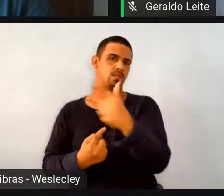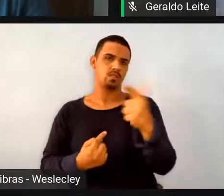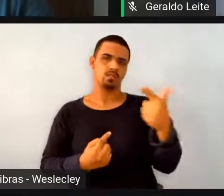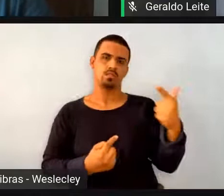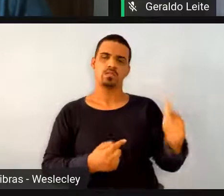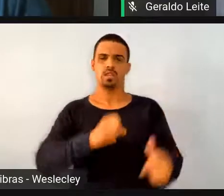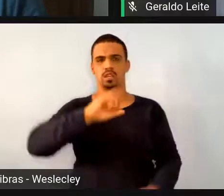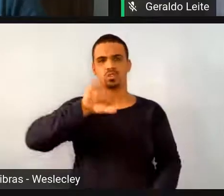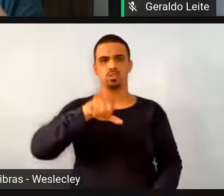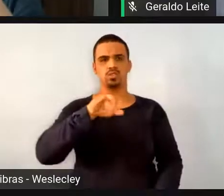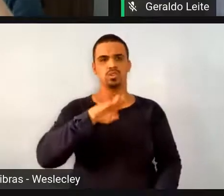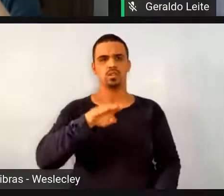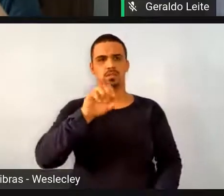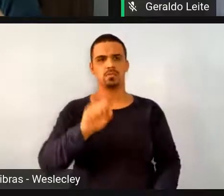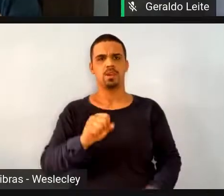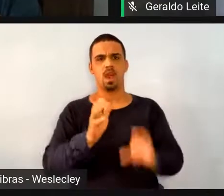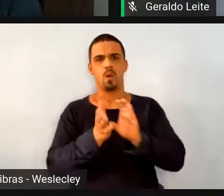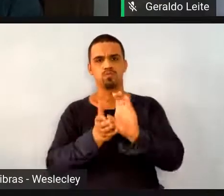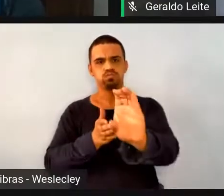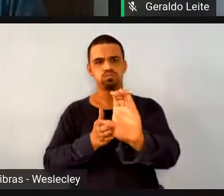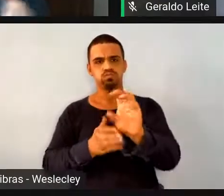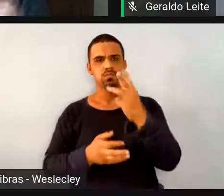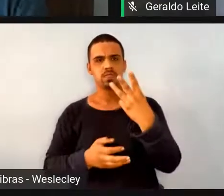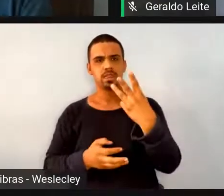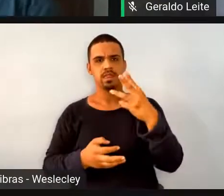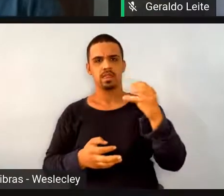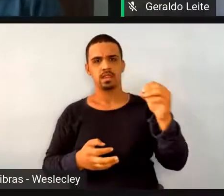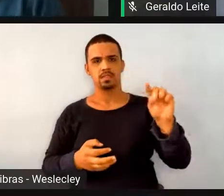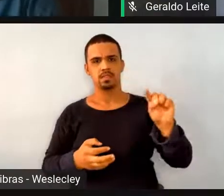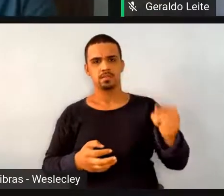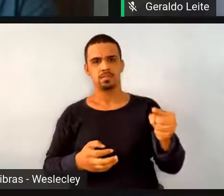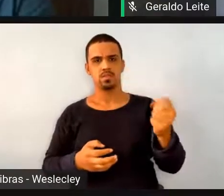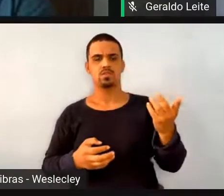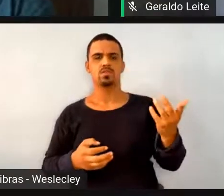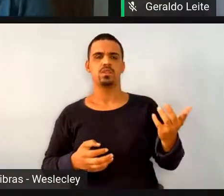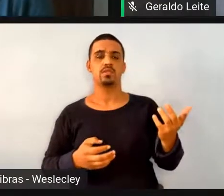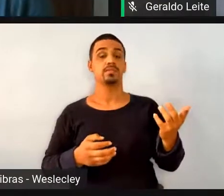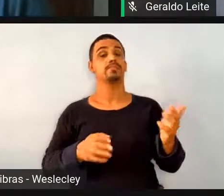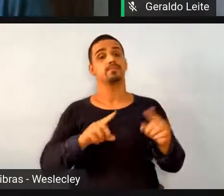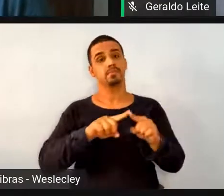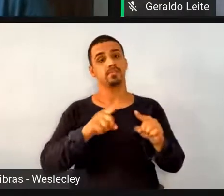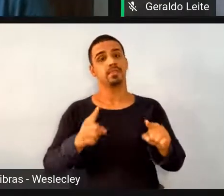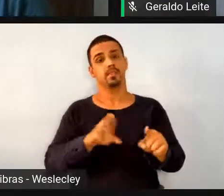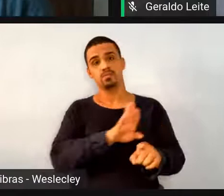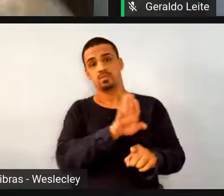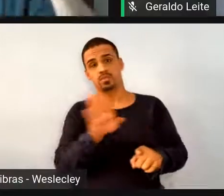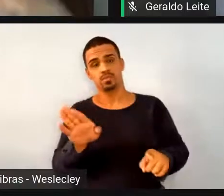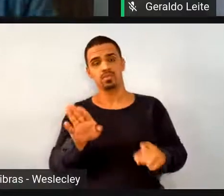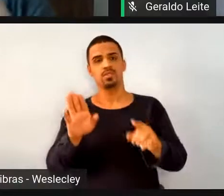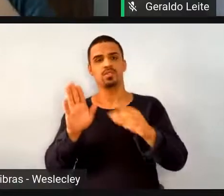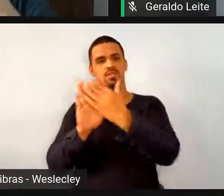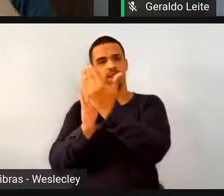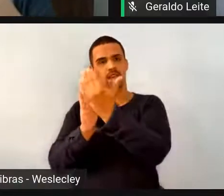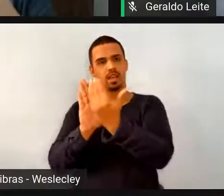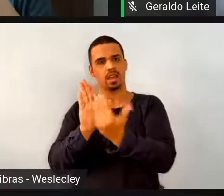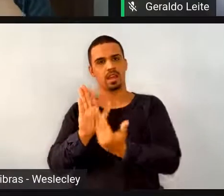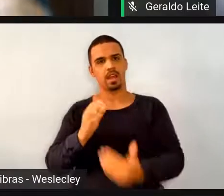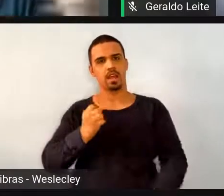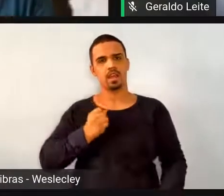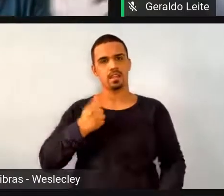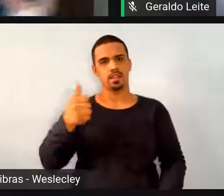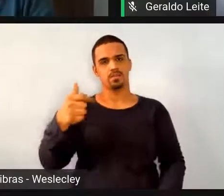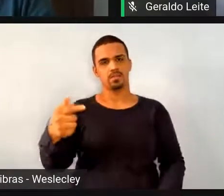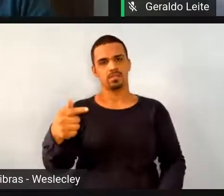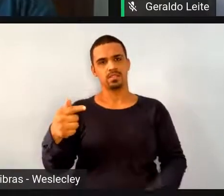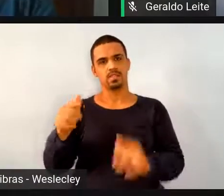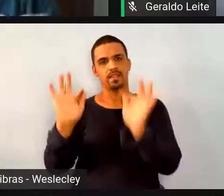doando sozinha 300 milhões de reais. Né? E do outro lado, digamos, o cardápio 17, né? com as coligações, fim